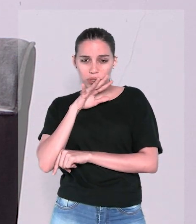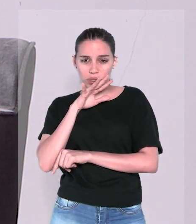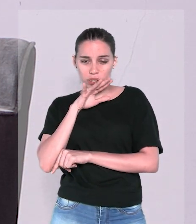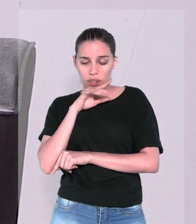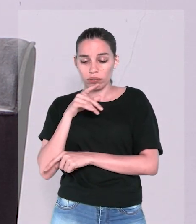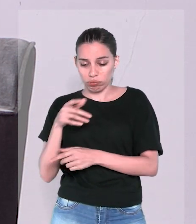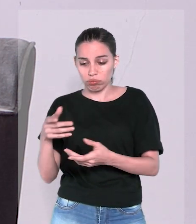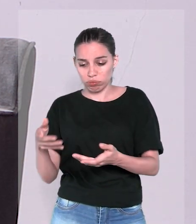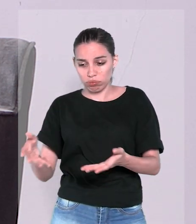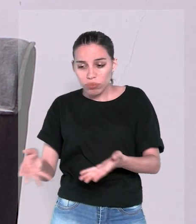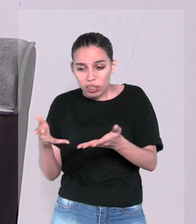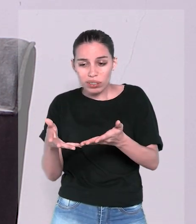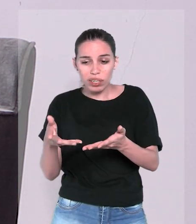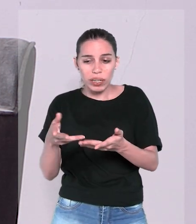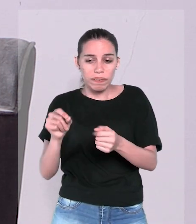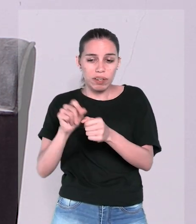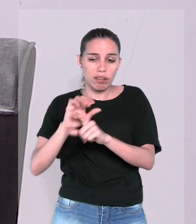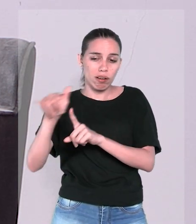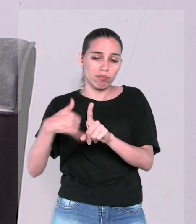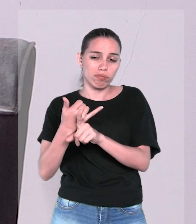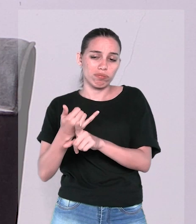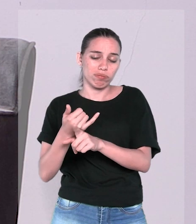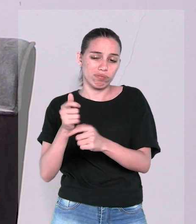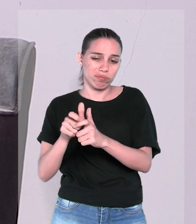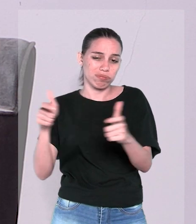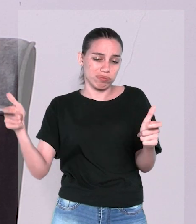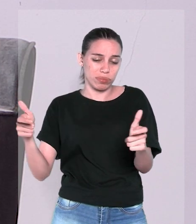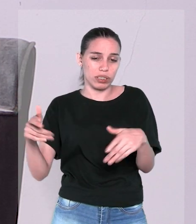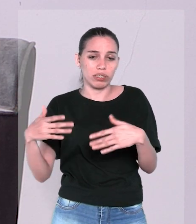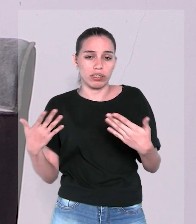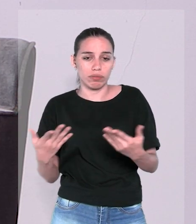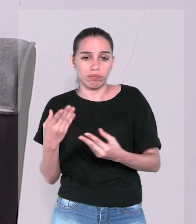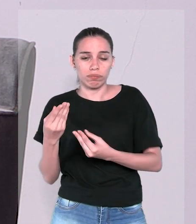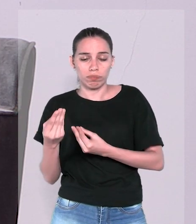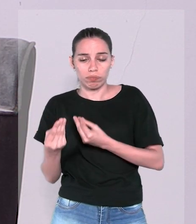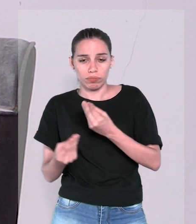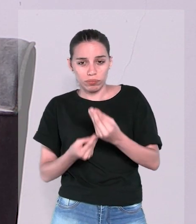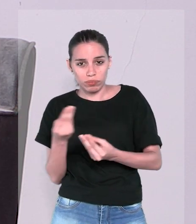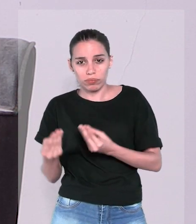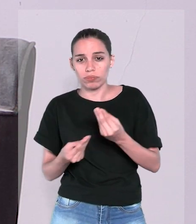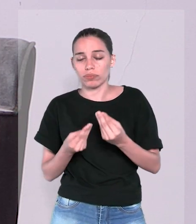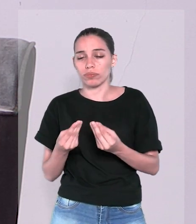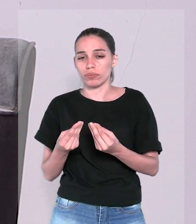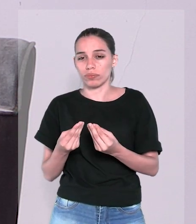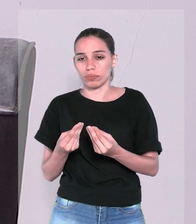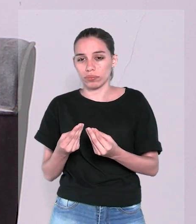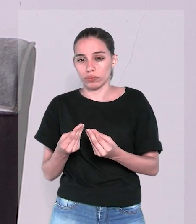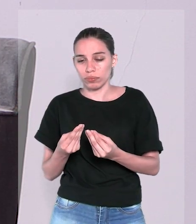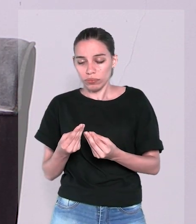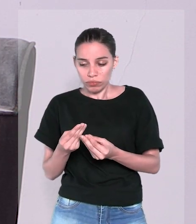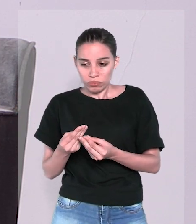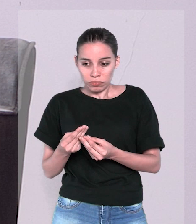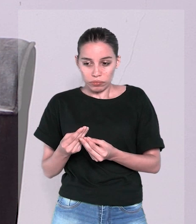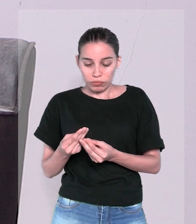preocupa com as relações humanas, ela não se preocupa com o estudo, digamos assim, das dificuldades. Ela é uma